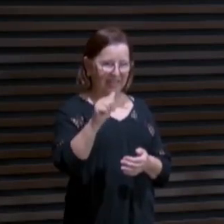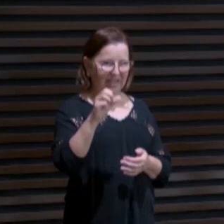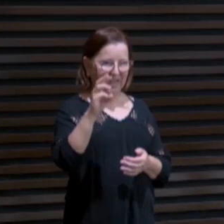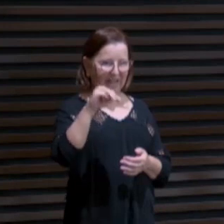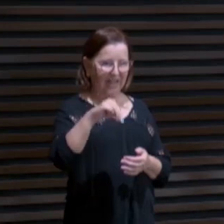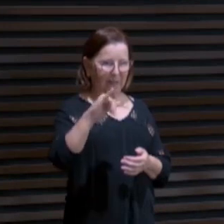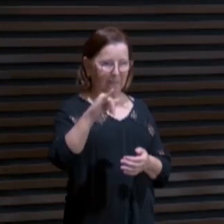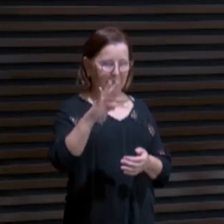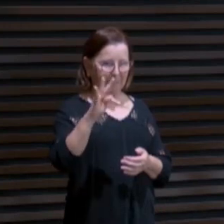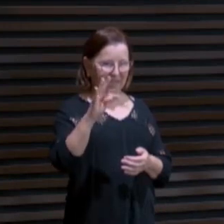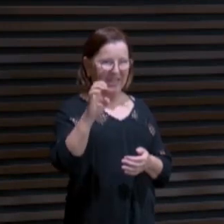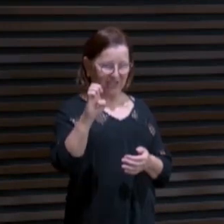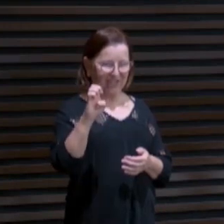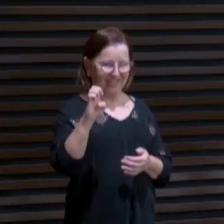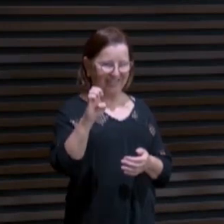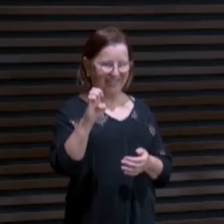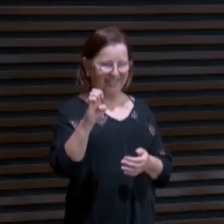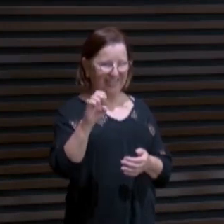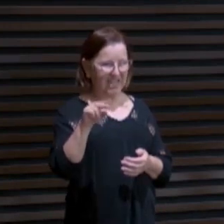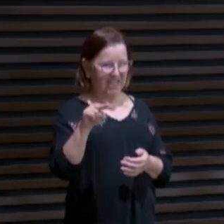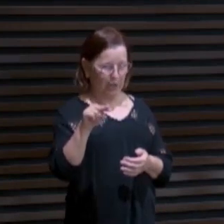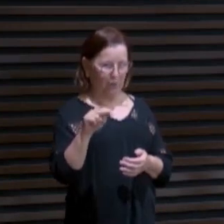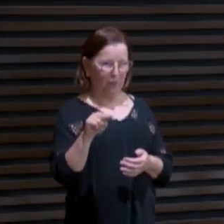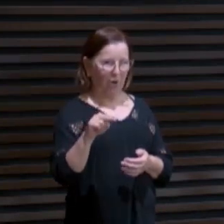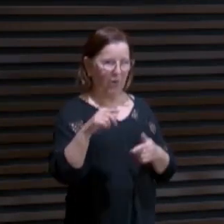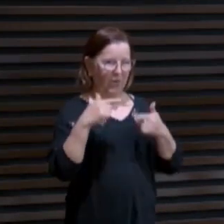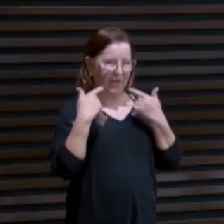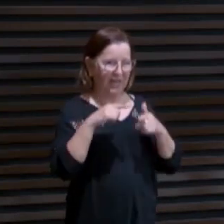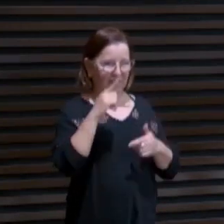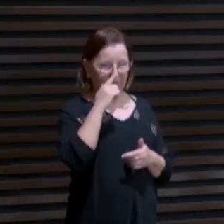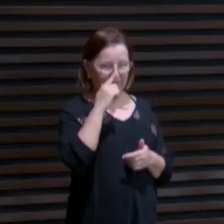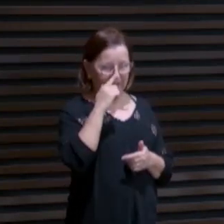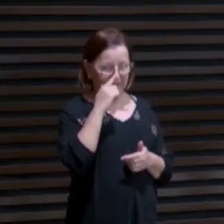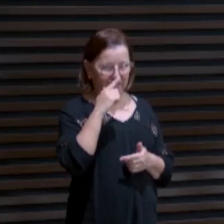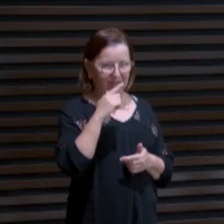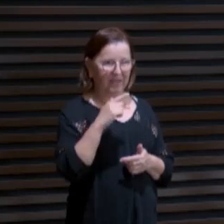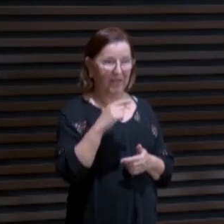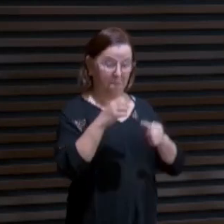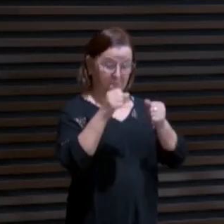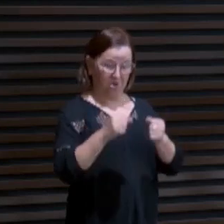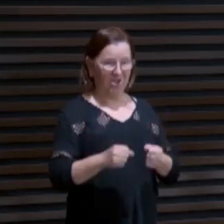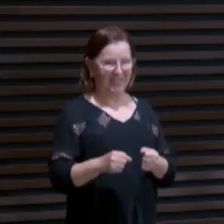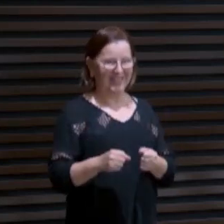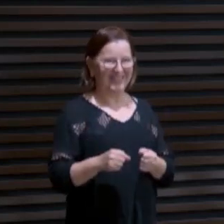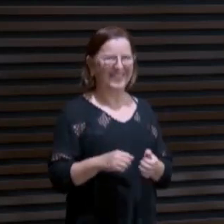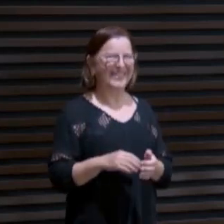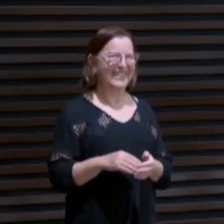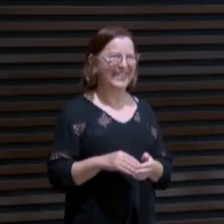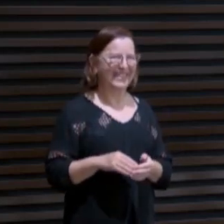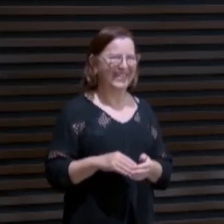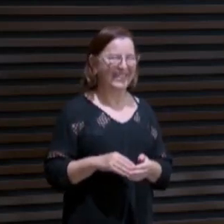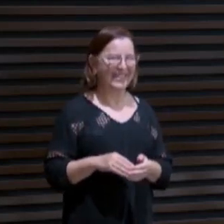exemplo, o Evangelho é o poder de Deus para a salvação de todo aquele que crê. É uma